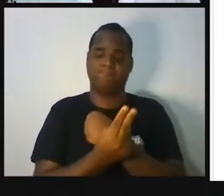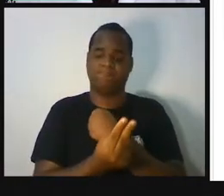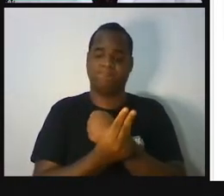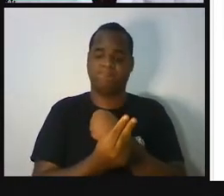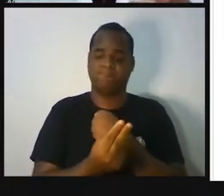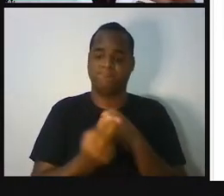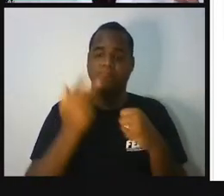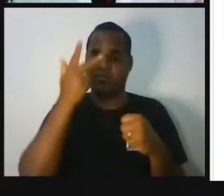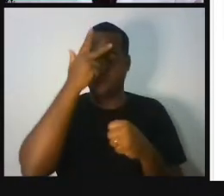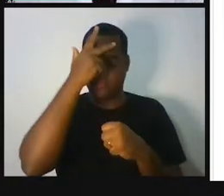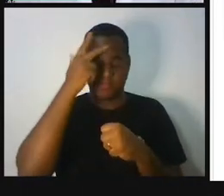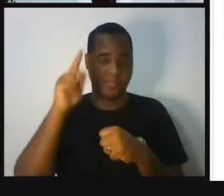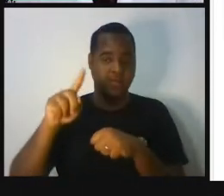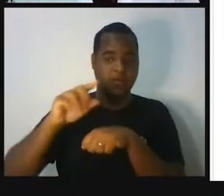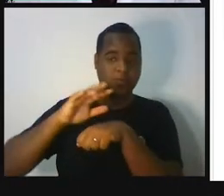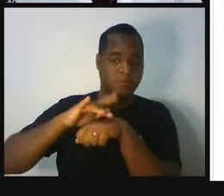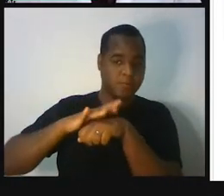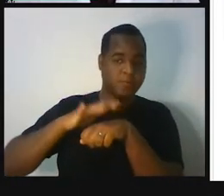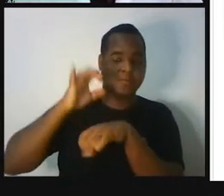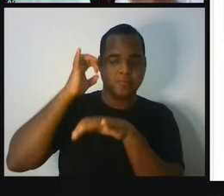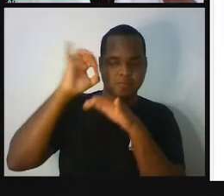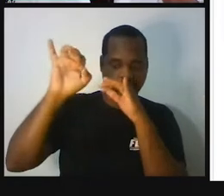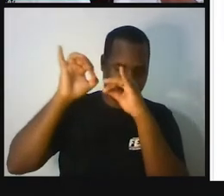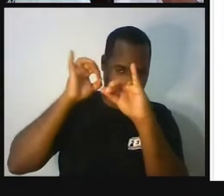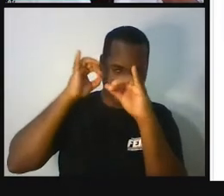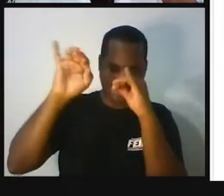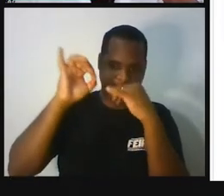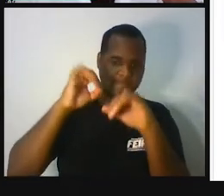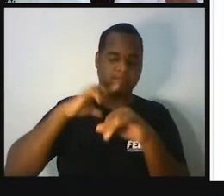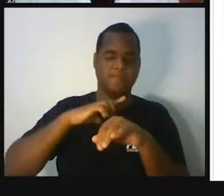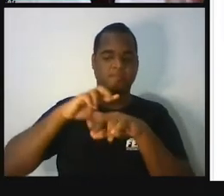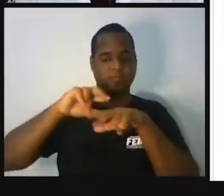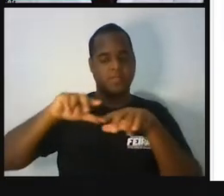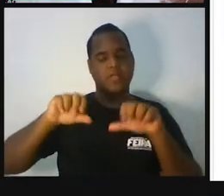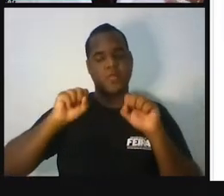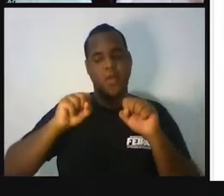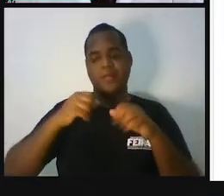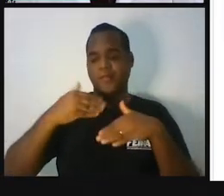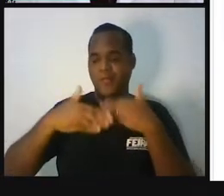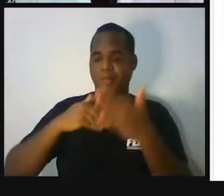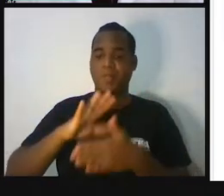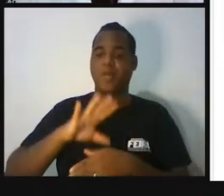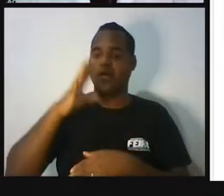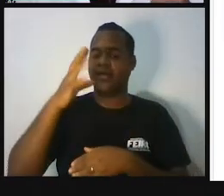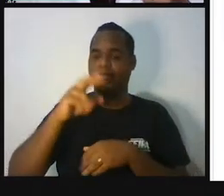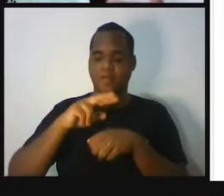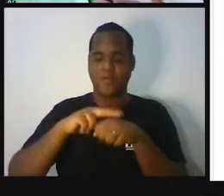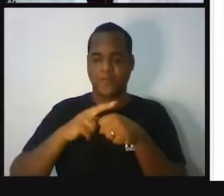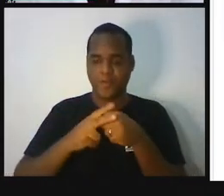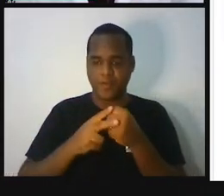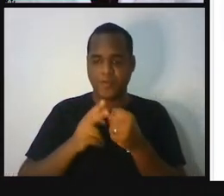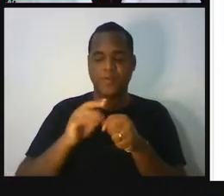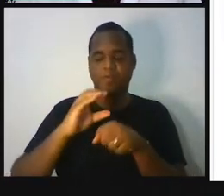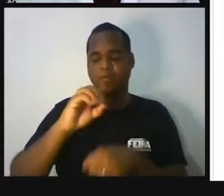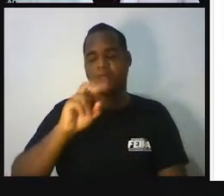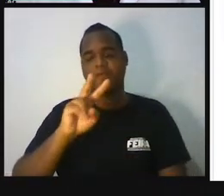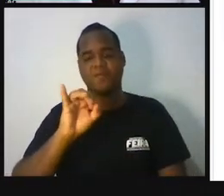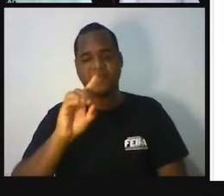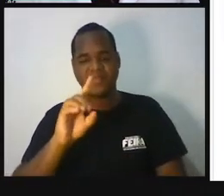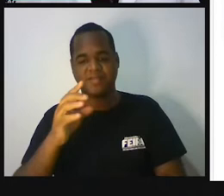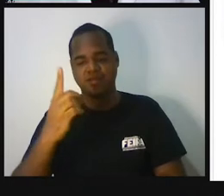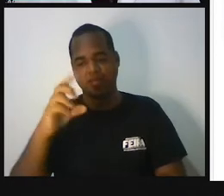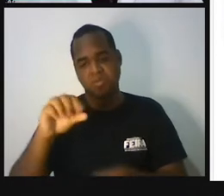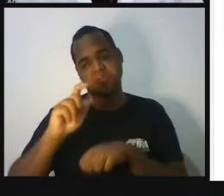é maiores efeitos que possam ser causados pelo vírus né o ocorrido de